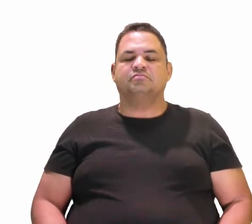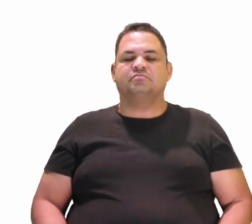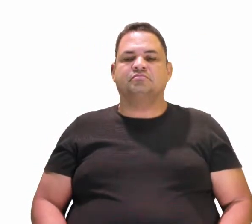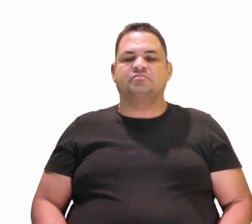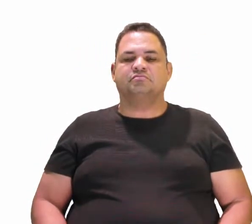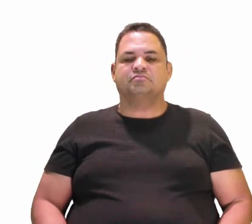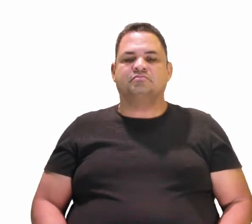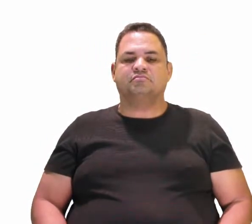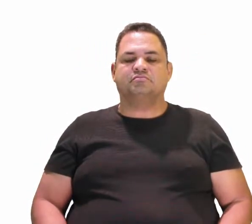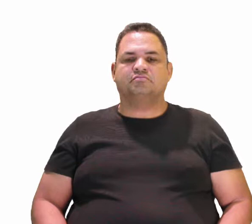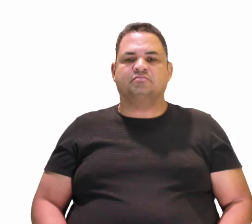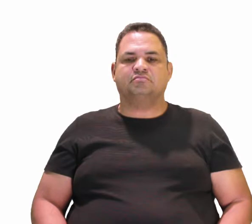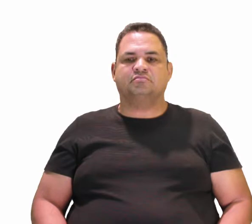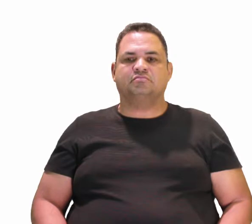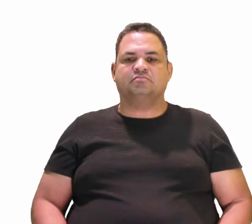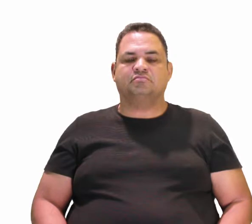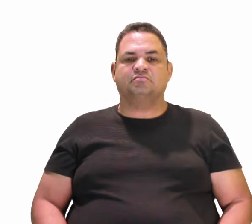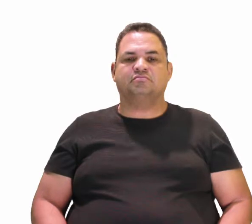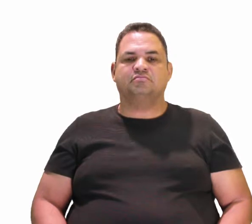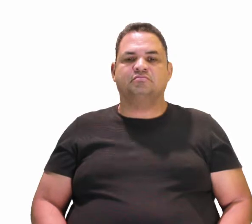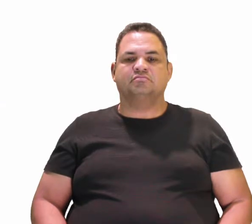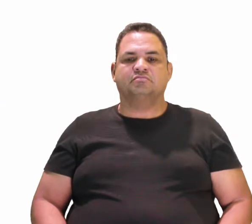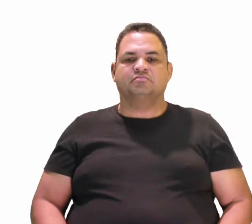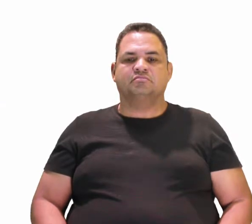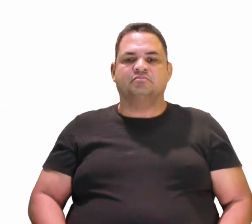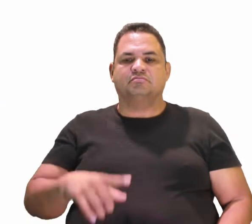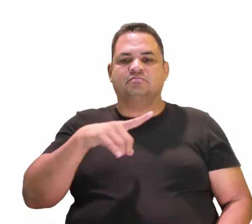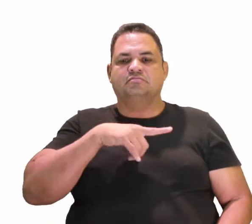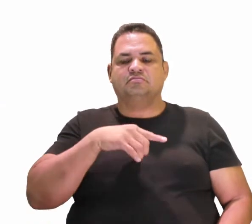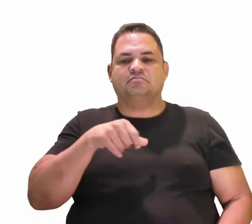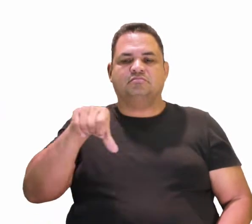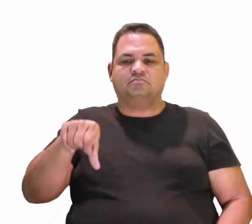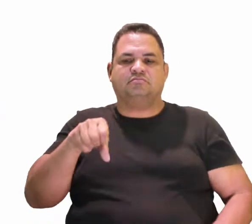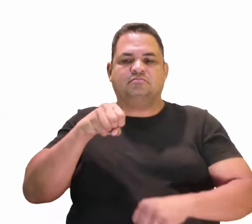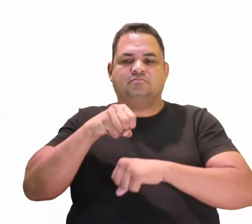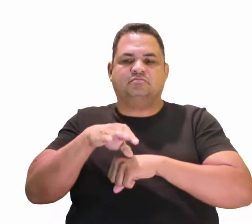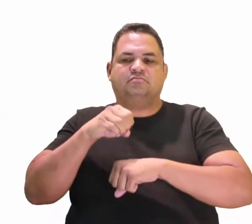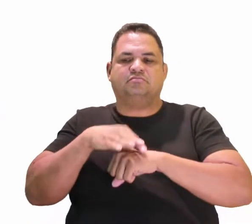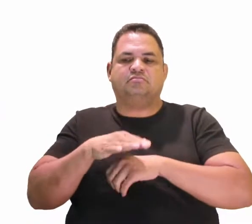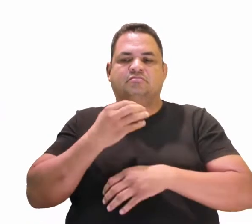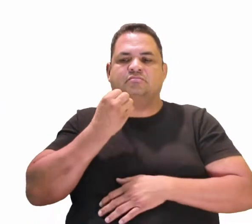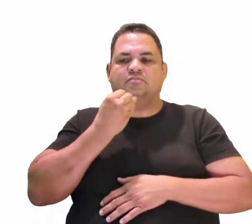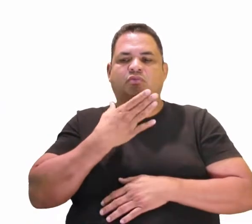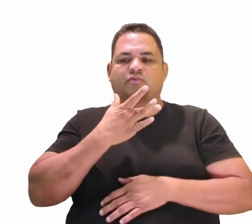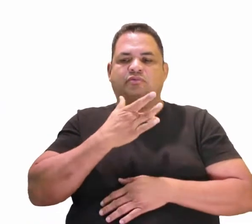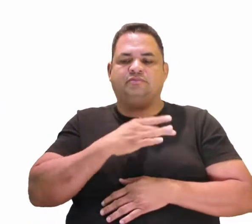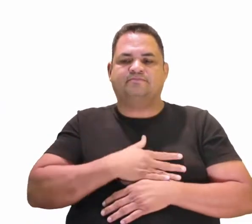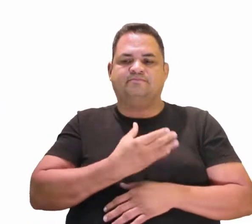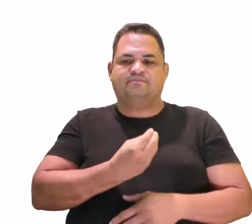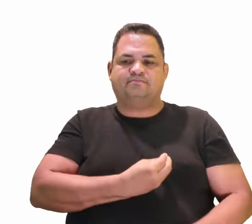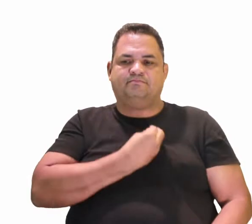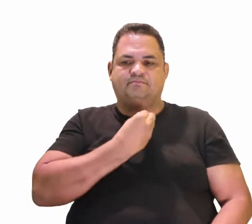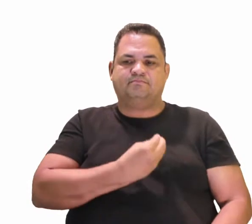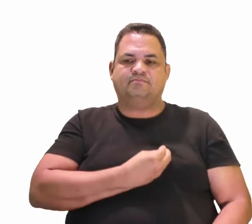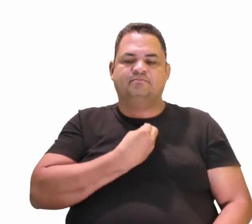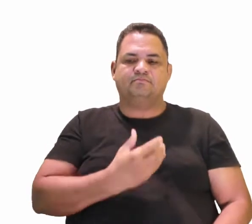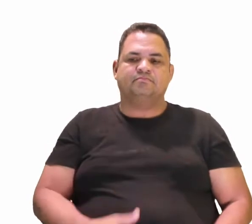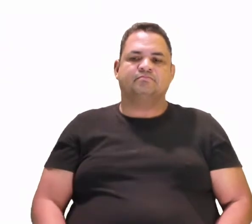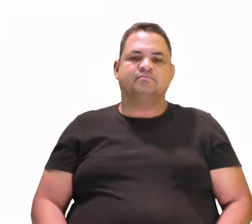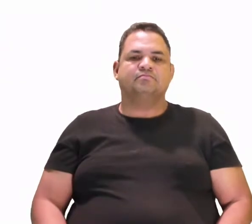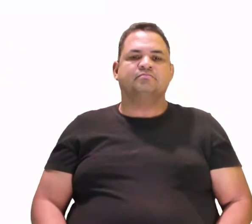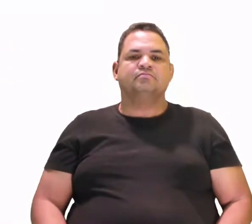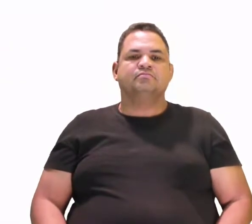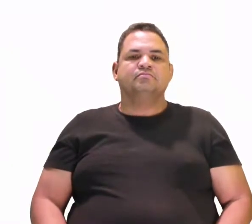ser feliz. Muito bem? Então temos essas 9 tips para uma better life. Vamos agora